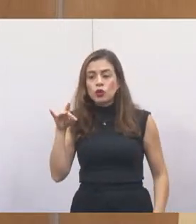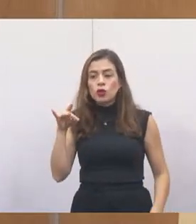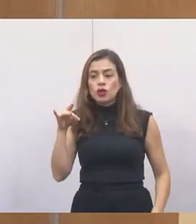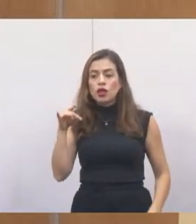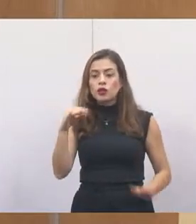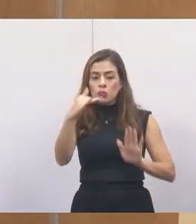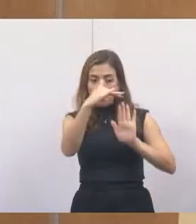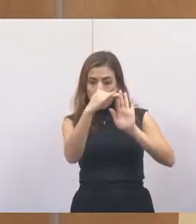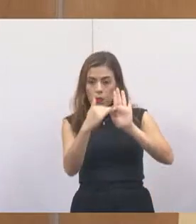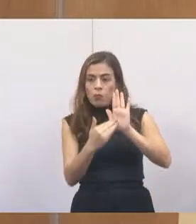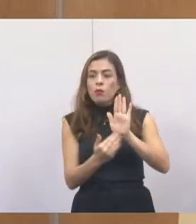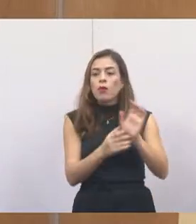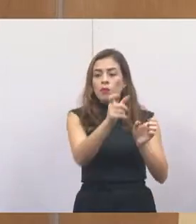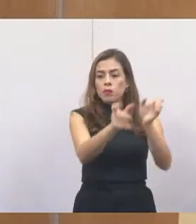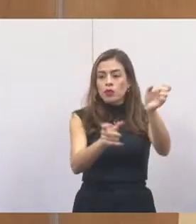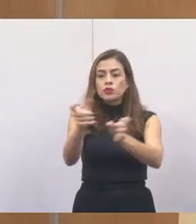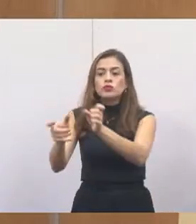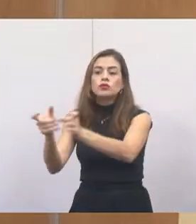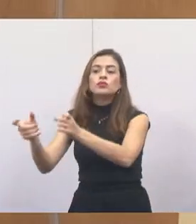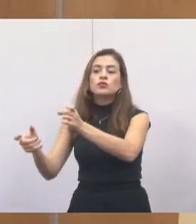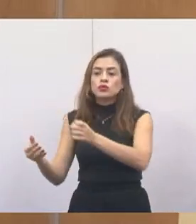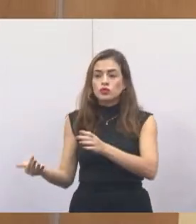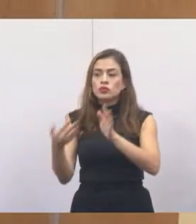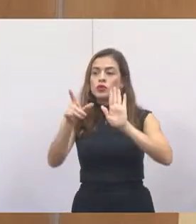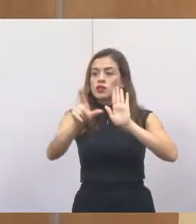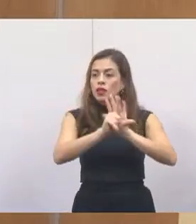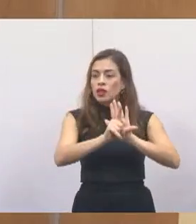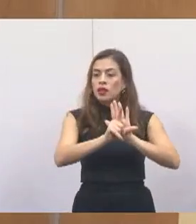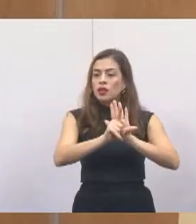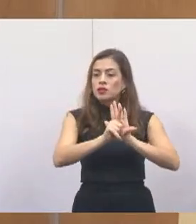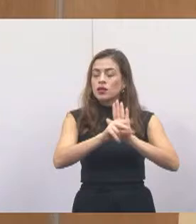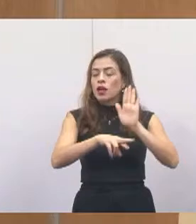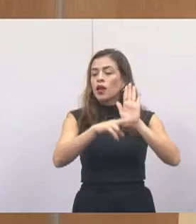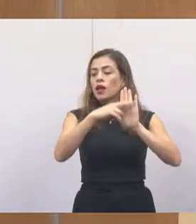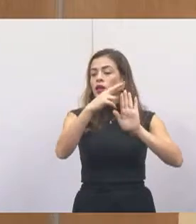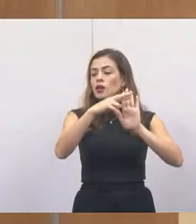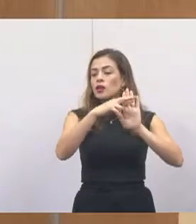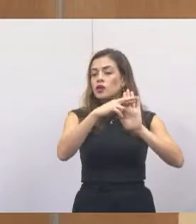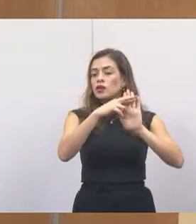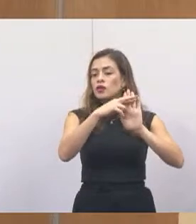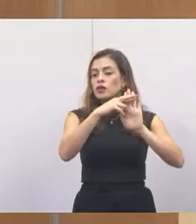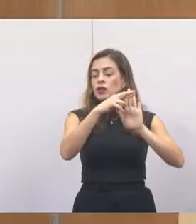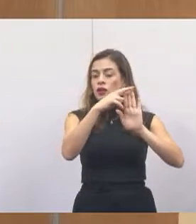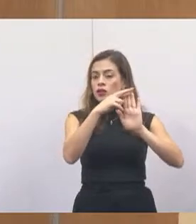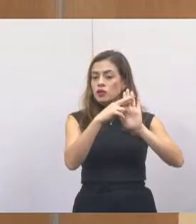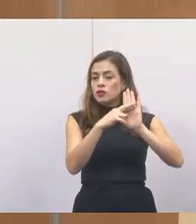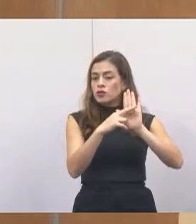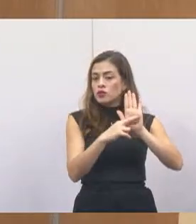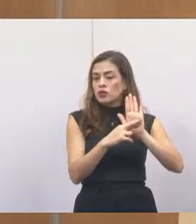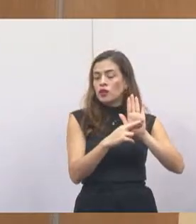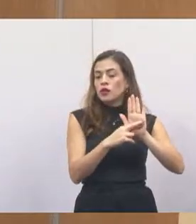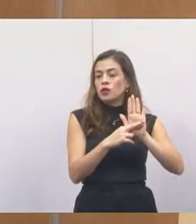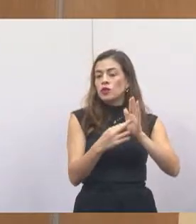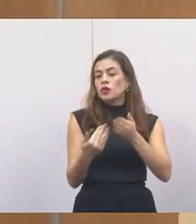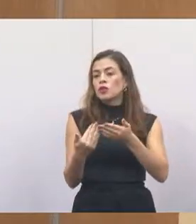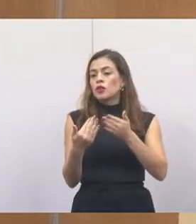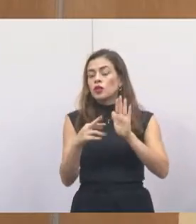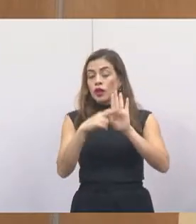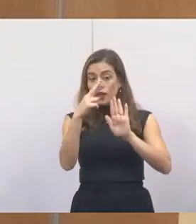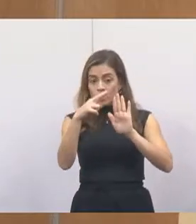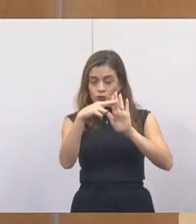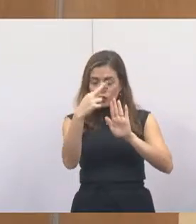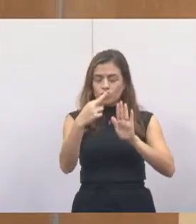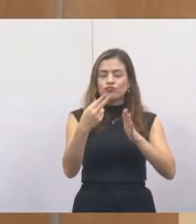membros serão regidos por esta lei pela resolução número 231, de 23 de dezembro